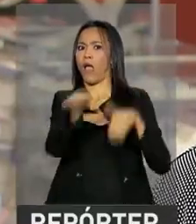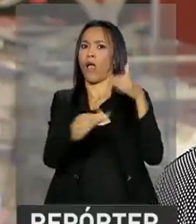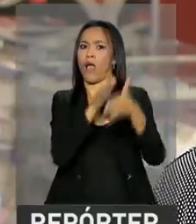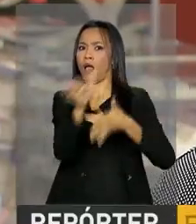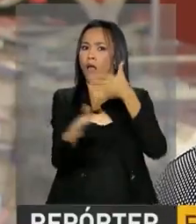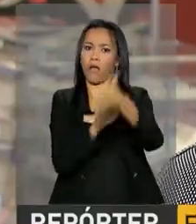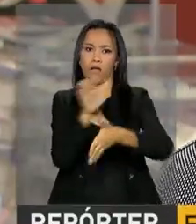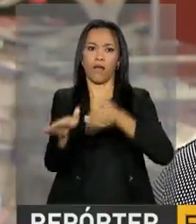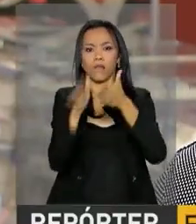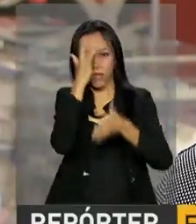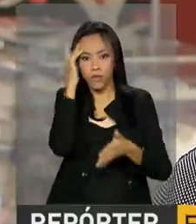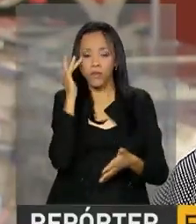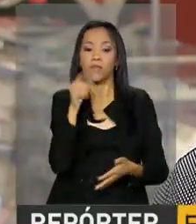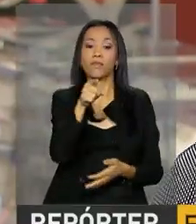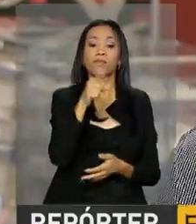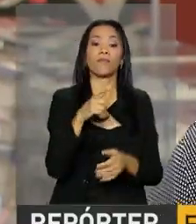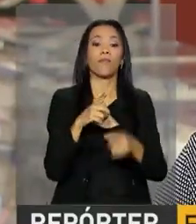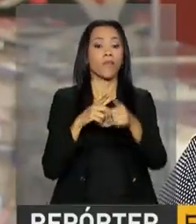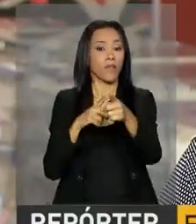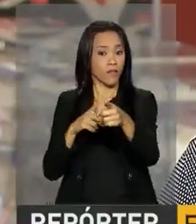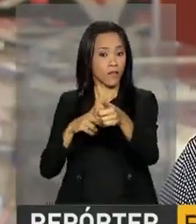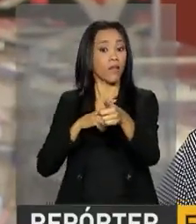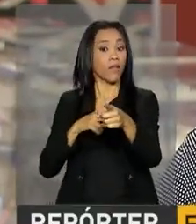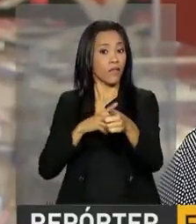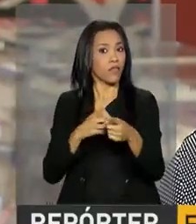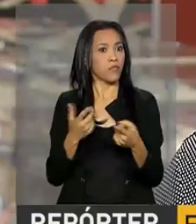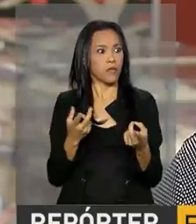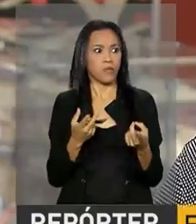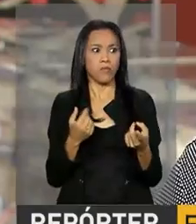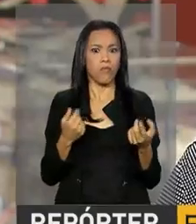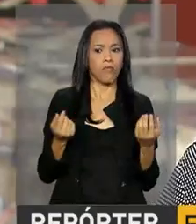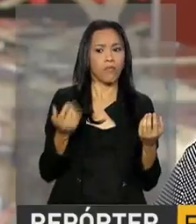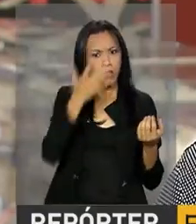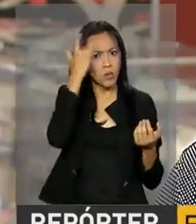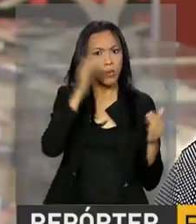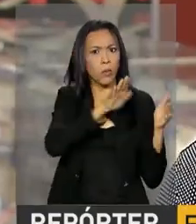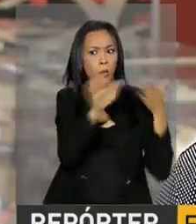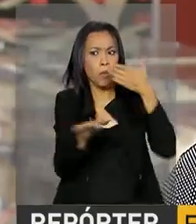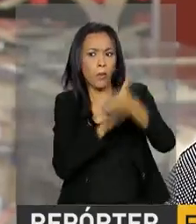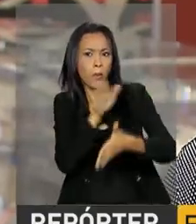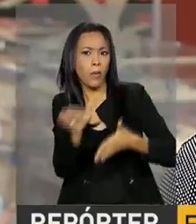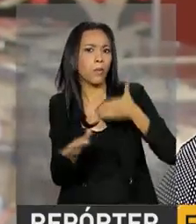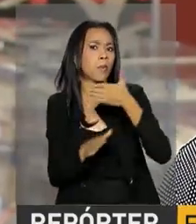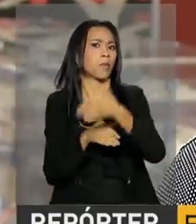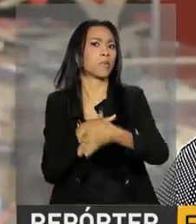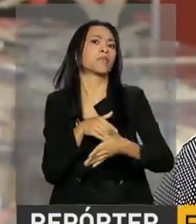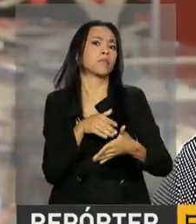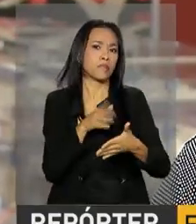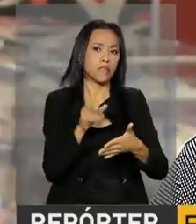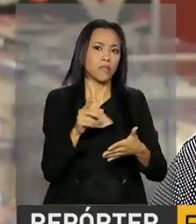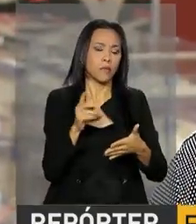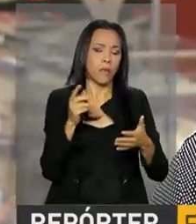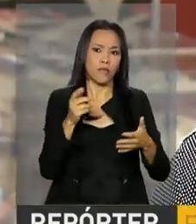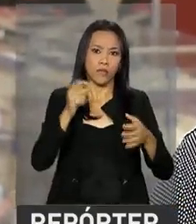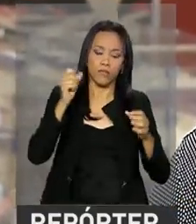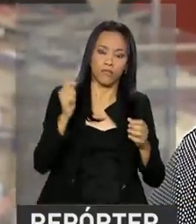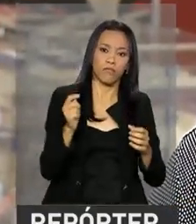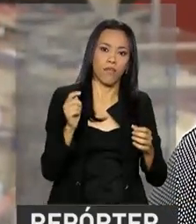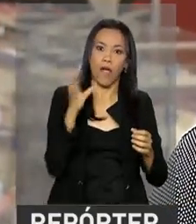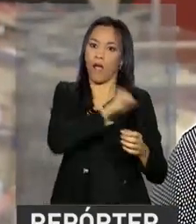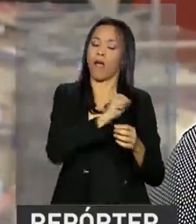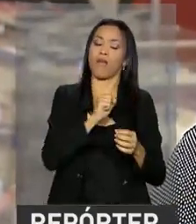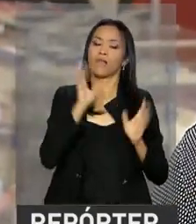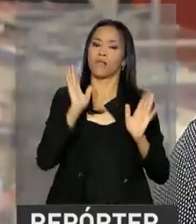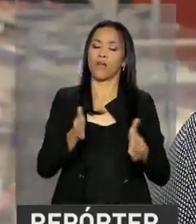eh já teve uma uma percepção, é sensível essa movimentação, ela não é feita eh de imediato, mas a gente já